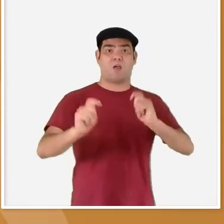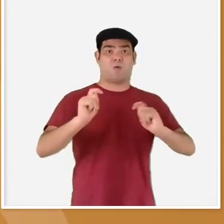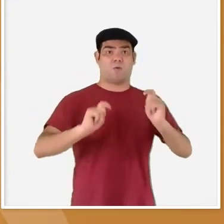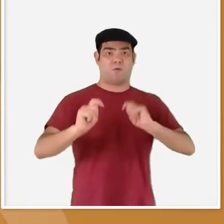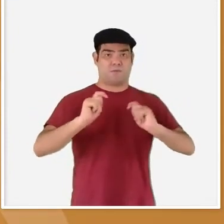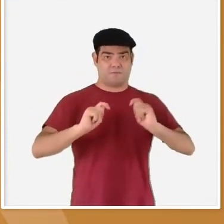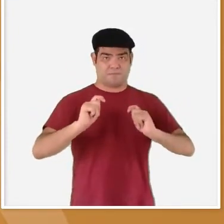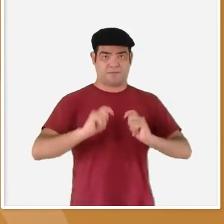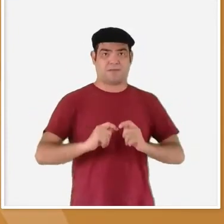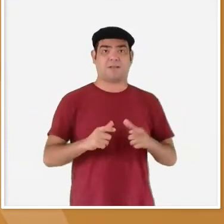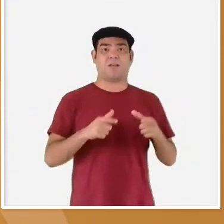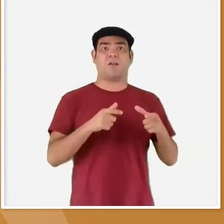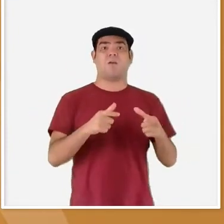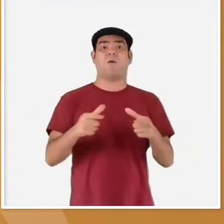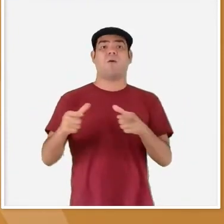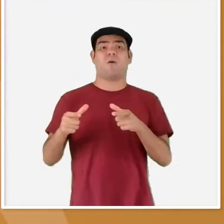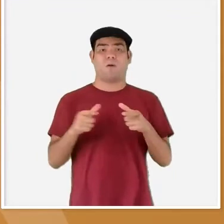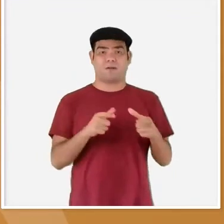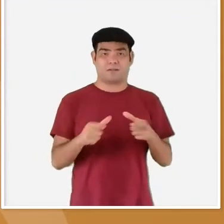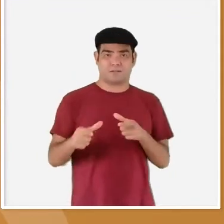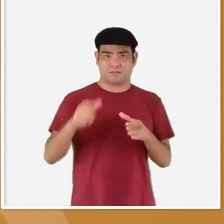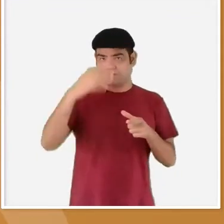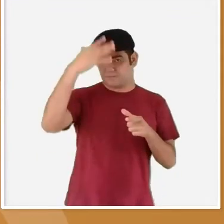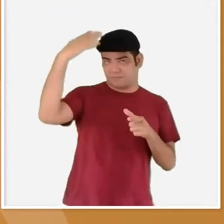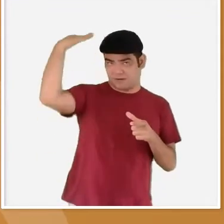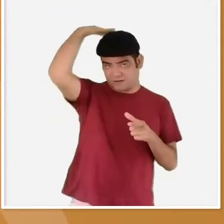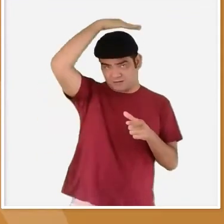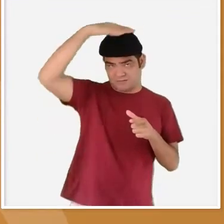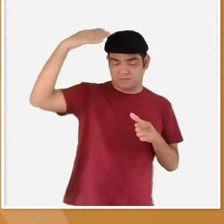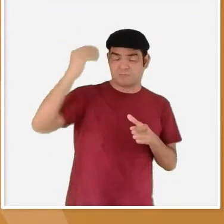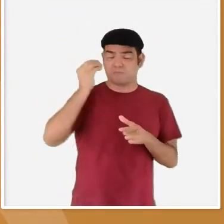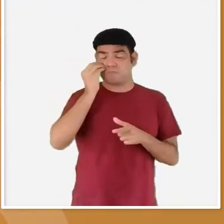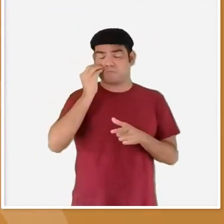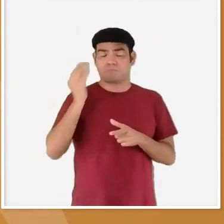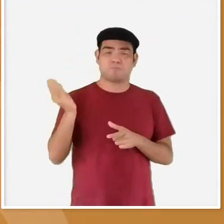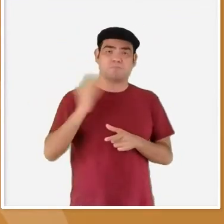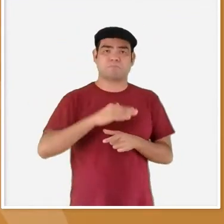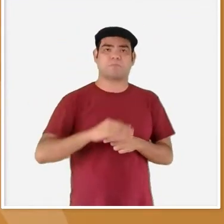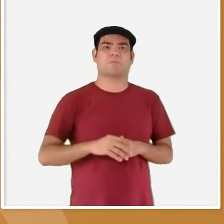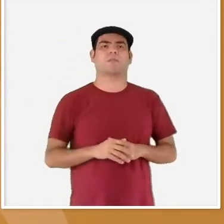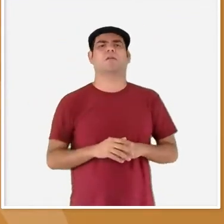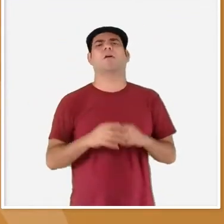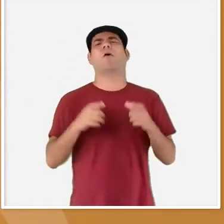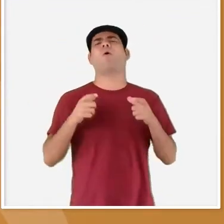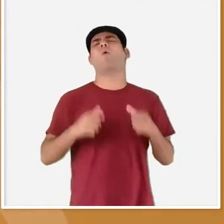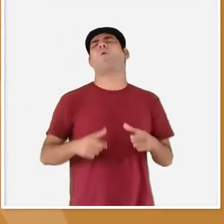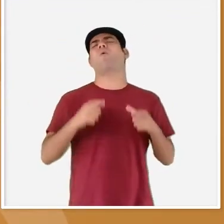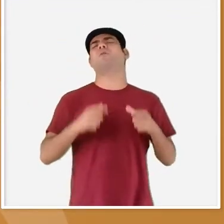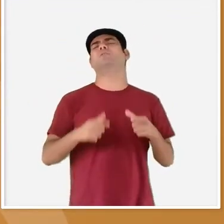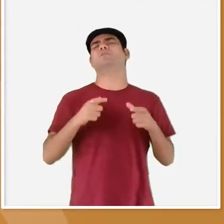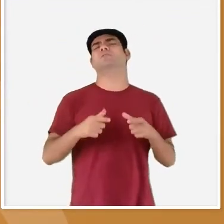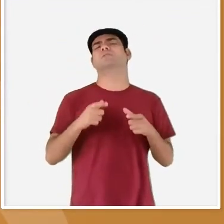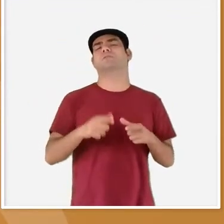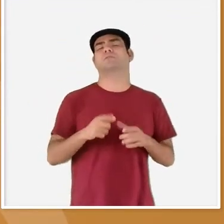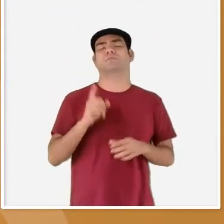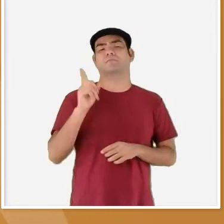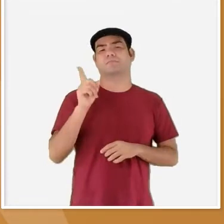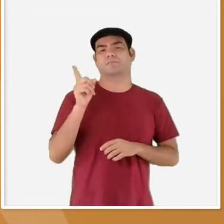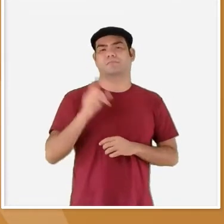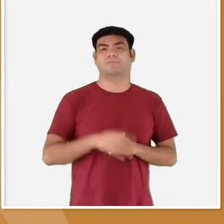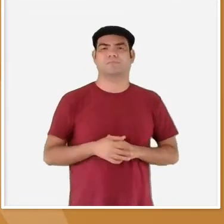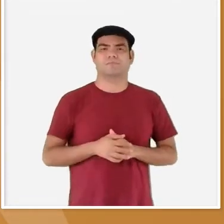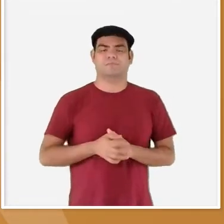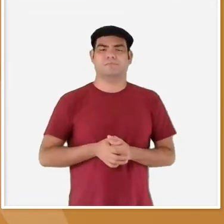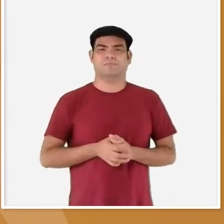localização do México, mais questões sociais. Então, bora lá. A nossa localização dos Estados Unidos do México. Então, nós temos aí